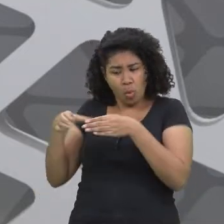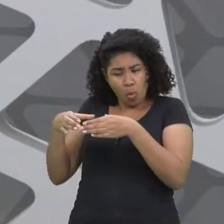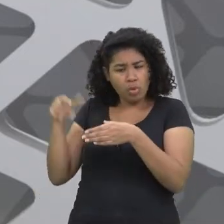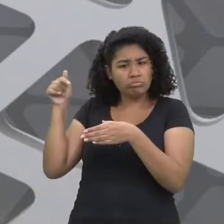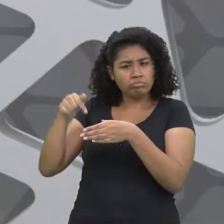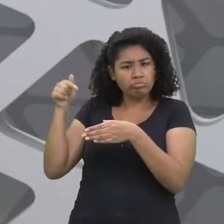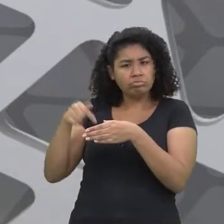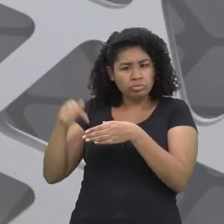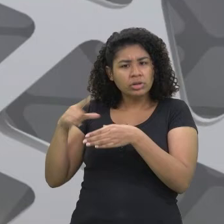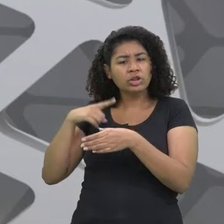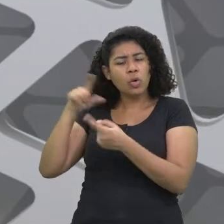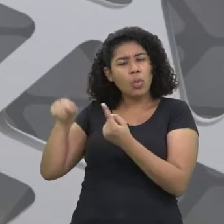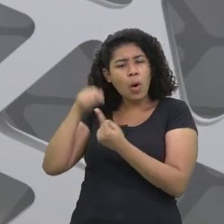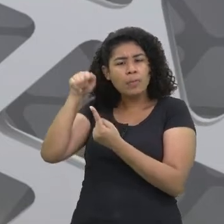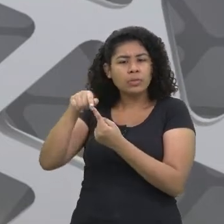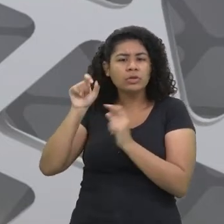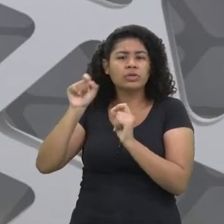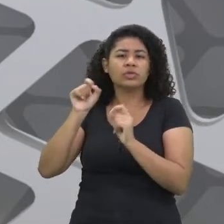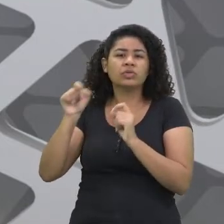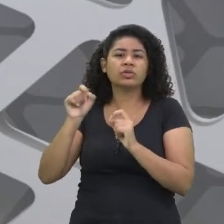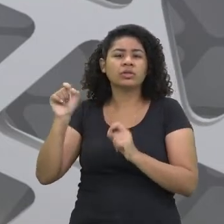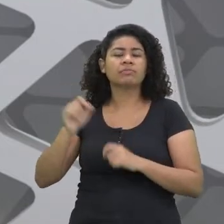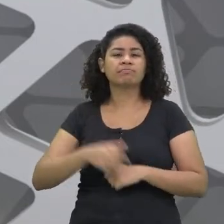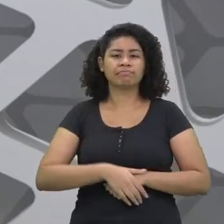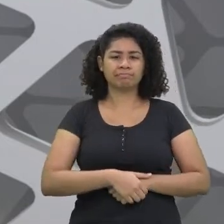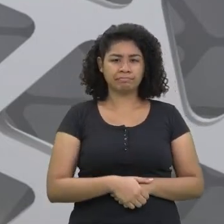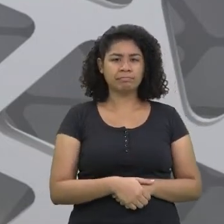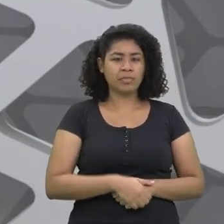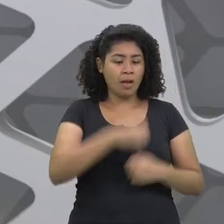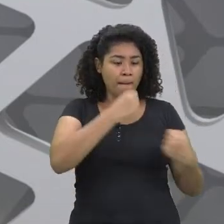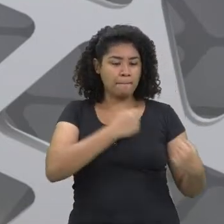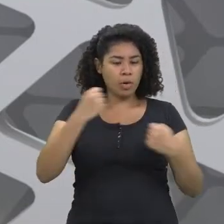vinha também com essa intenção de reafirmar o